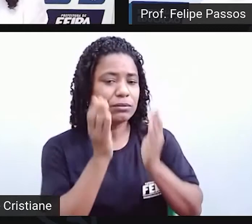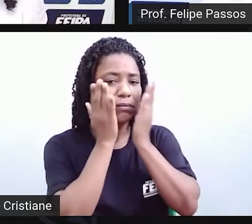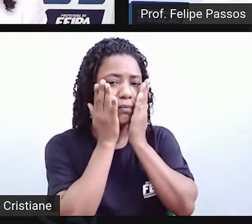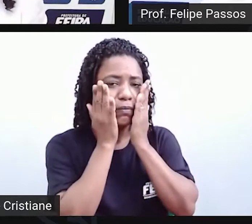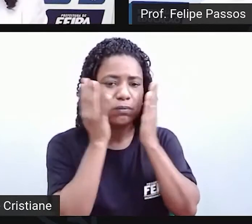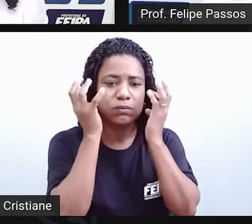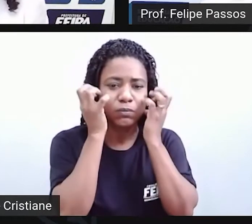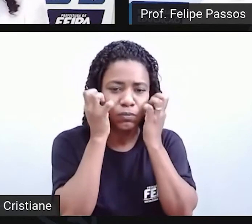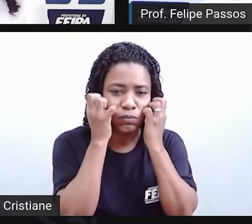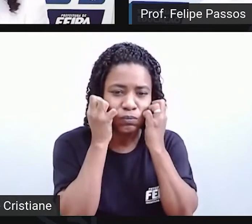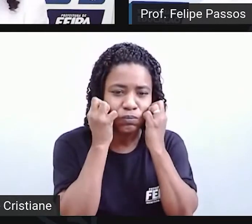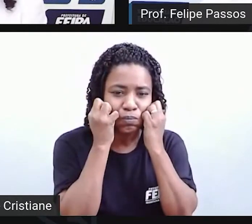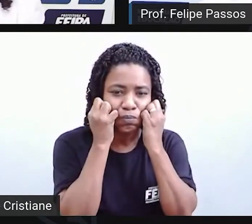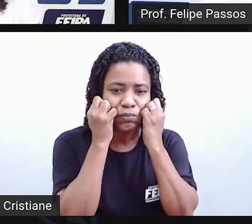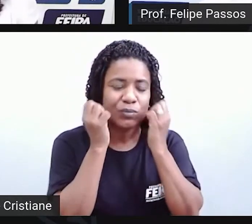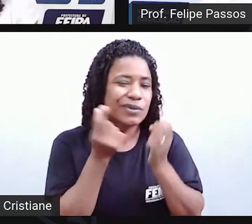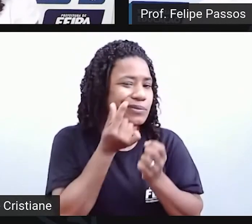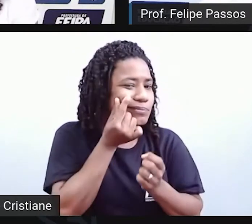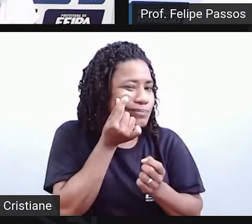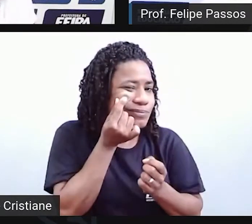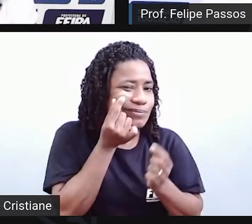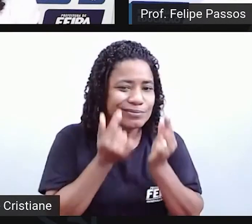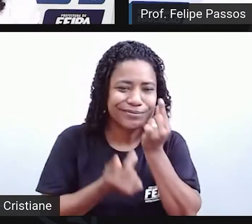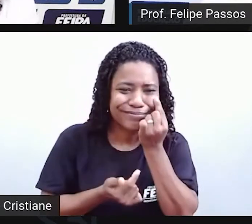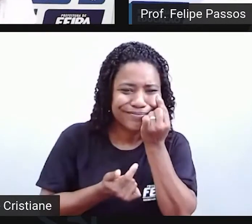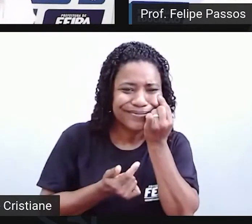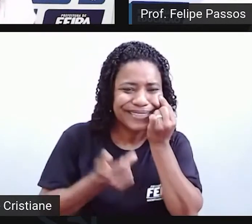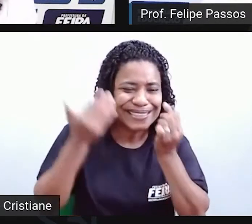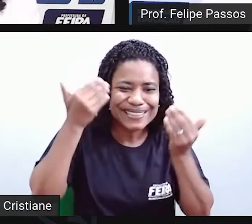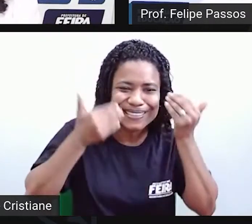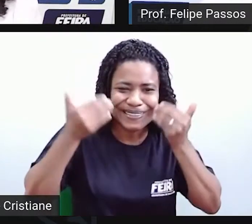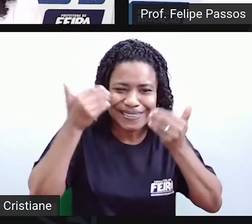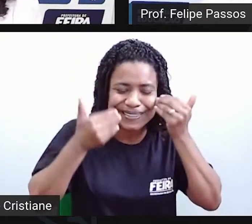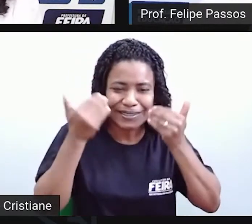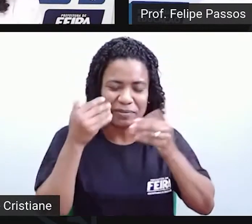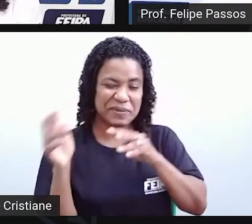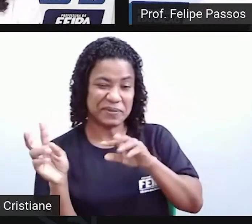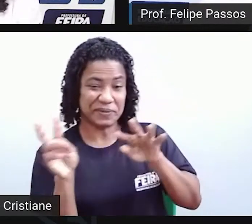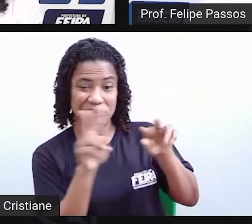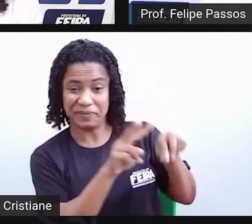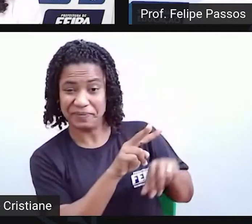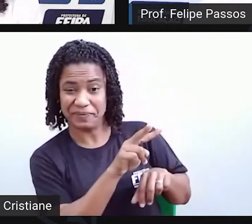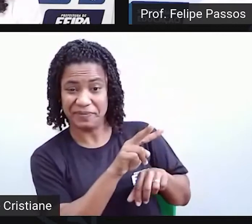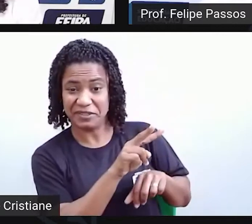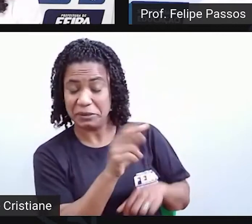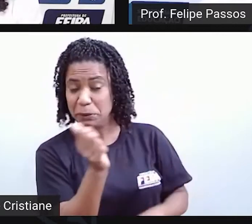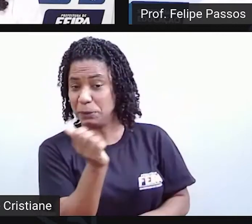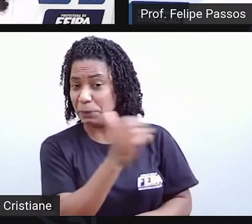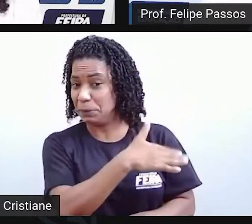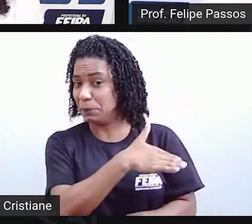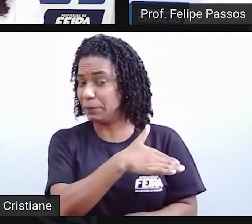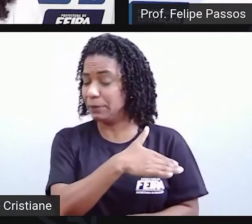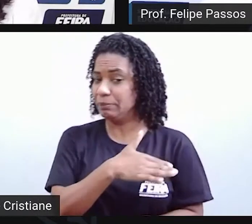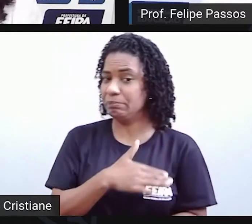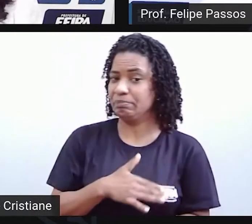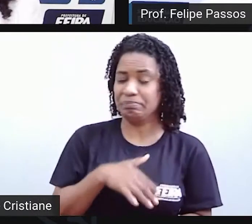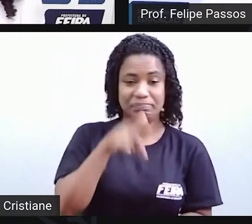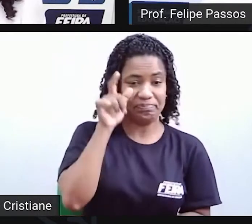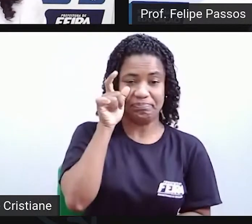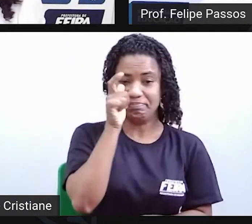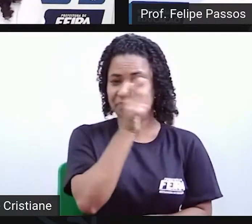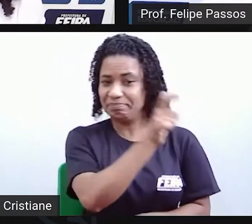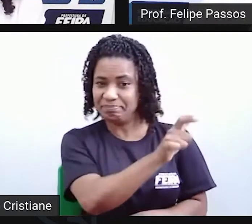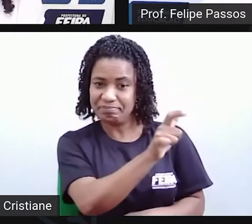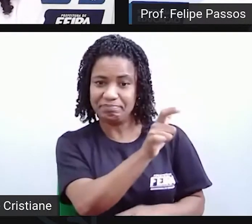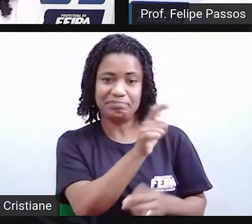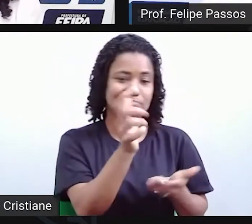com marcas de espinha, você não vai ser considerada tão atraente e tão e tão interessante para as pessoas.